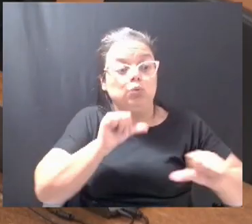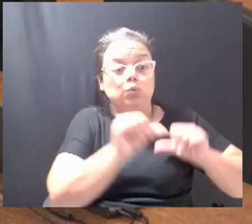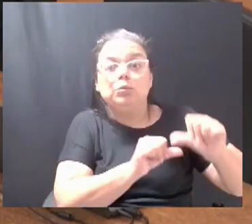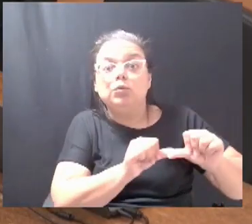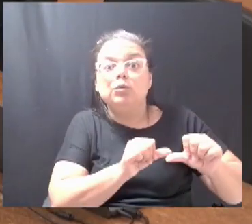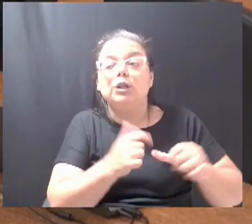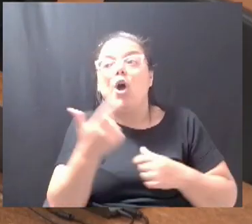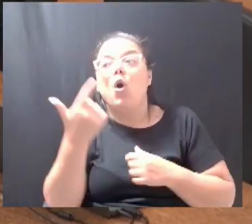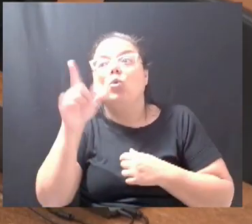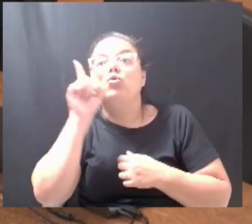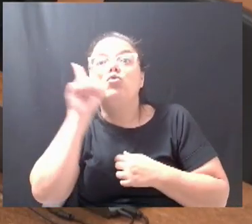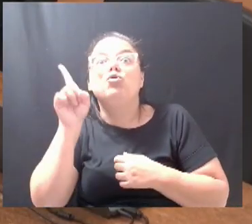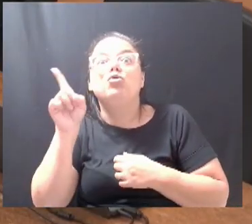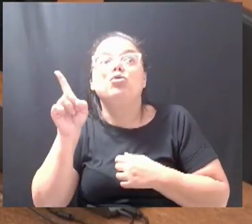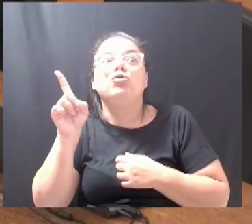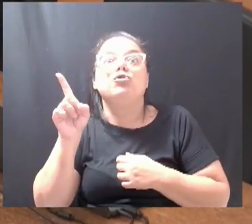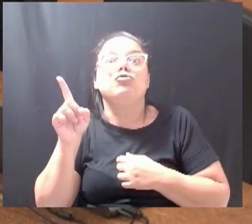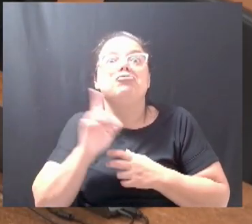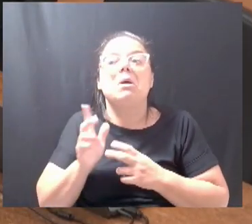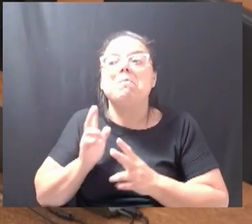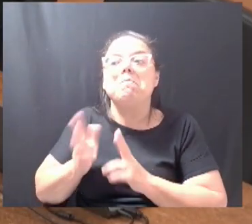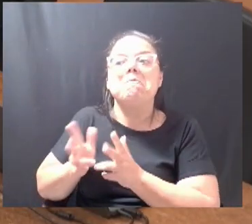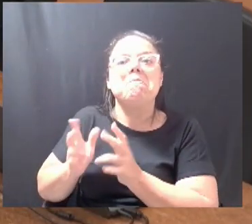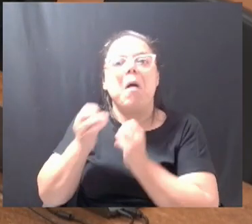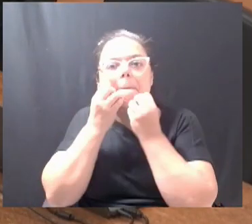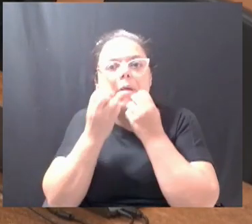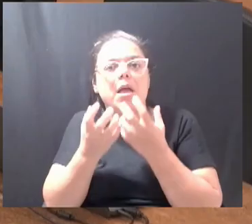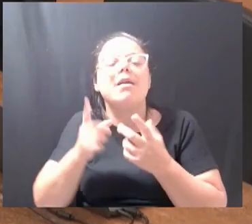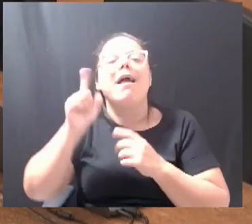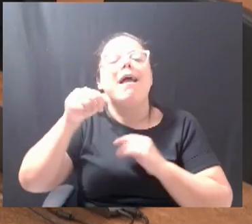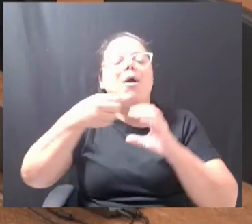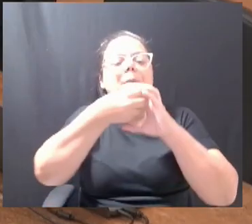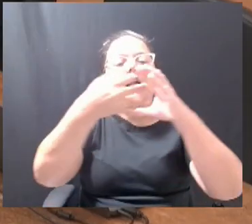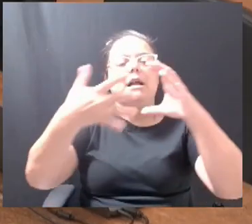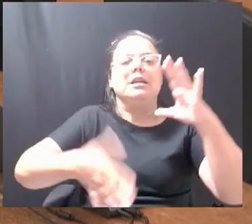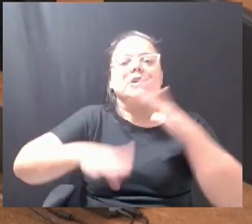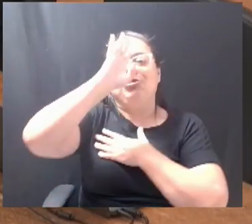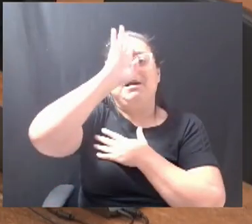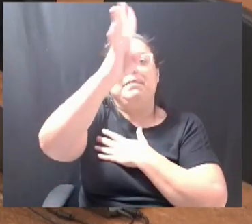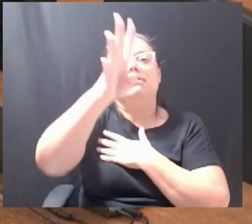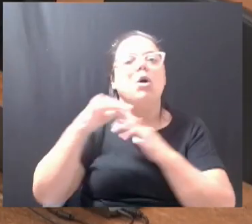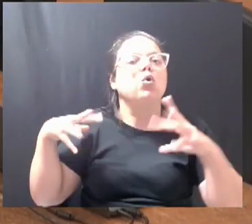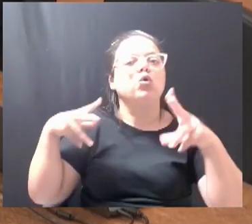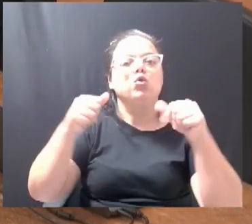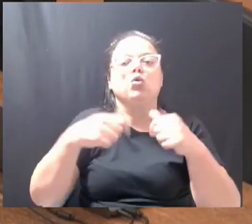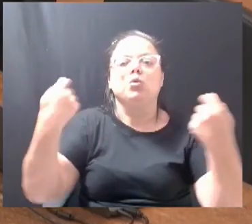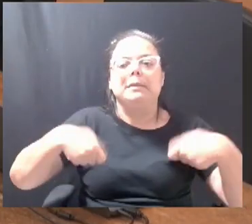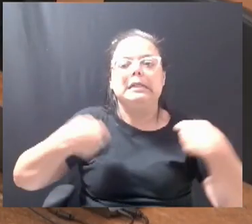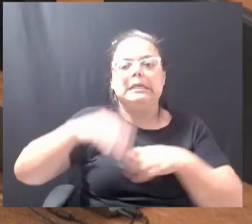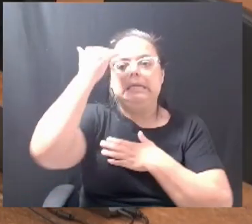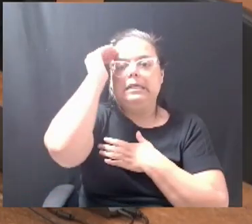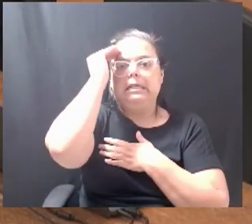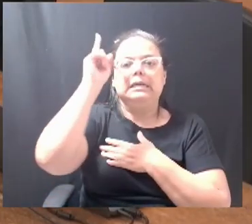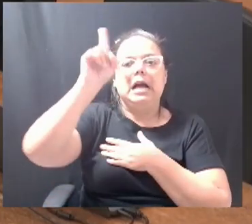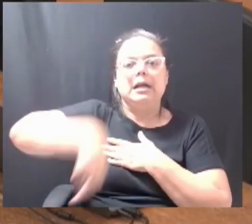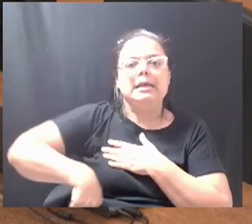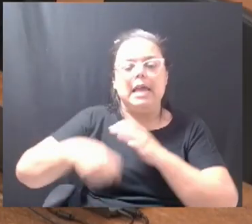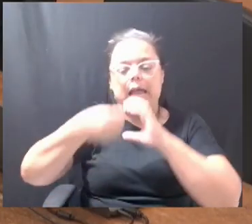menos. A característica principal, que também todo mundo tem que entender, que a característica principal da gagueira é